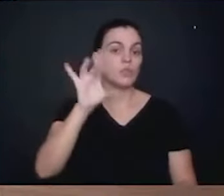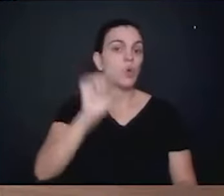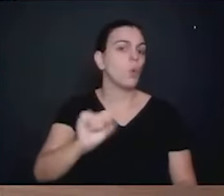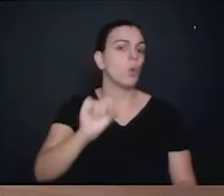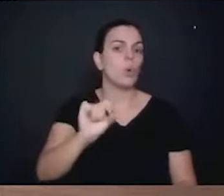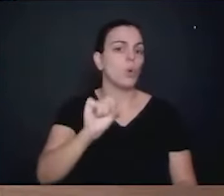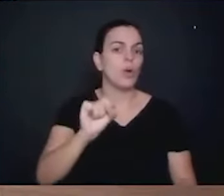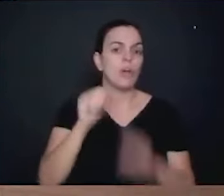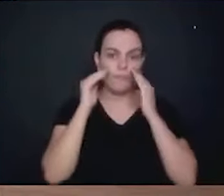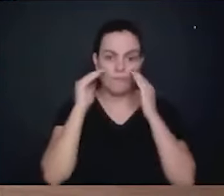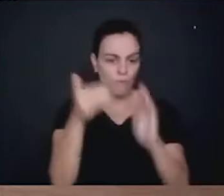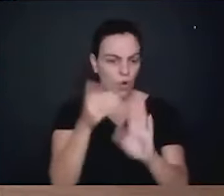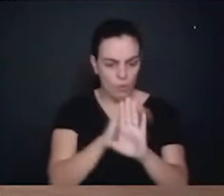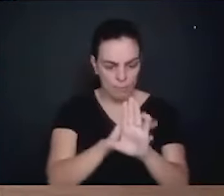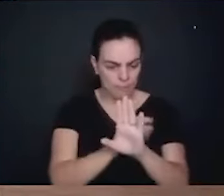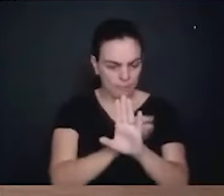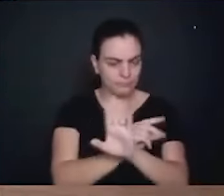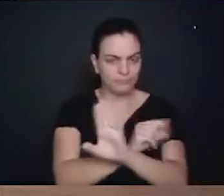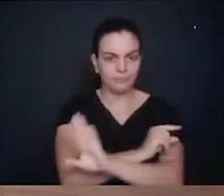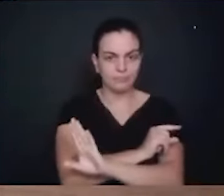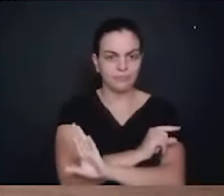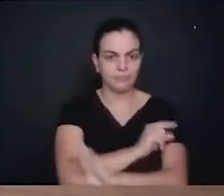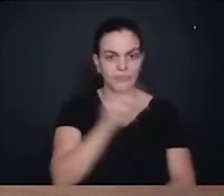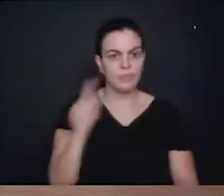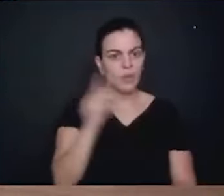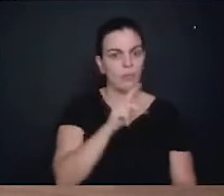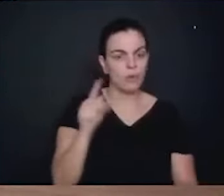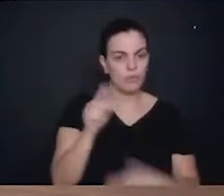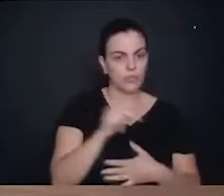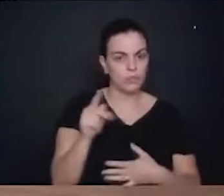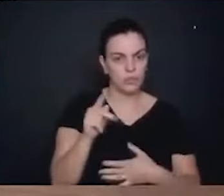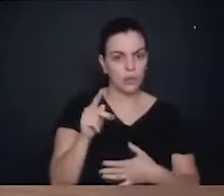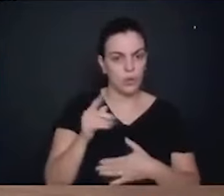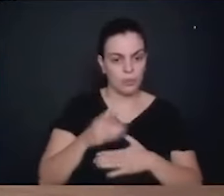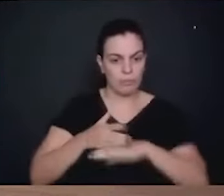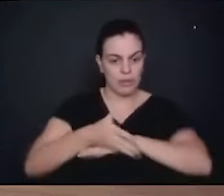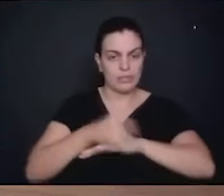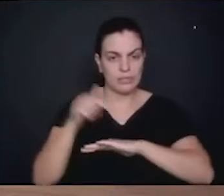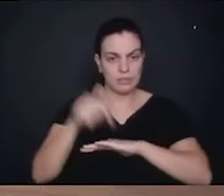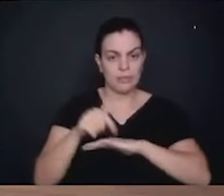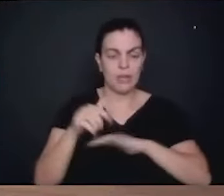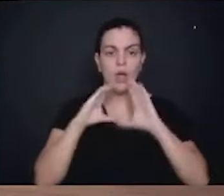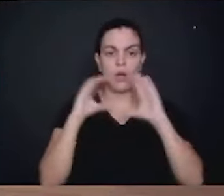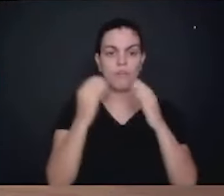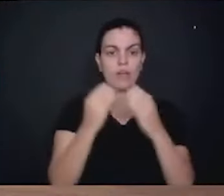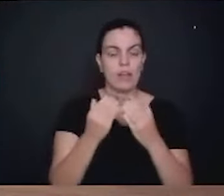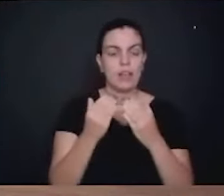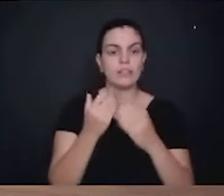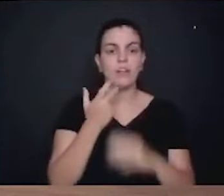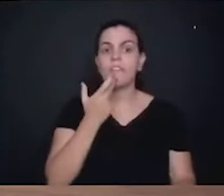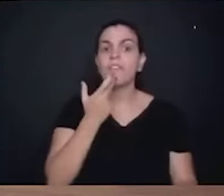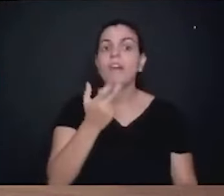com formar militantes, e os professores que participaram dessas conferências deixaram claro que